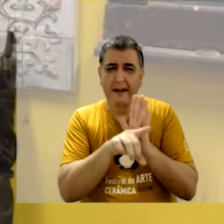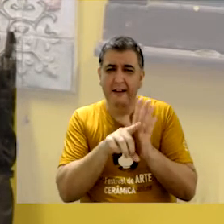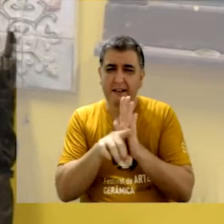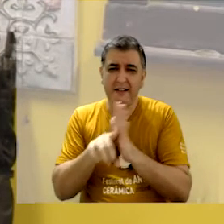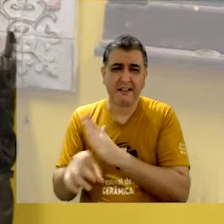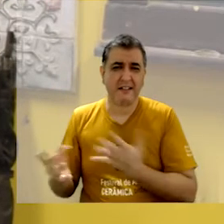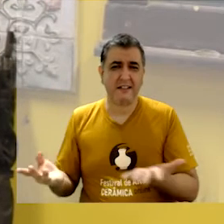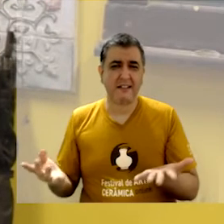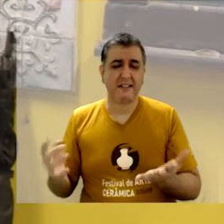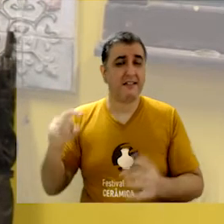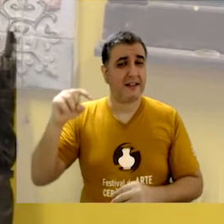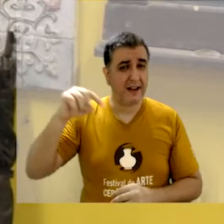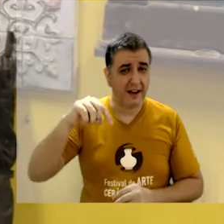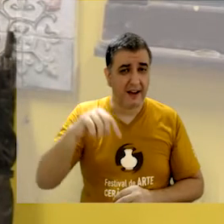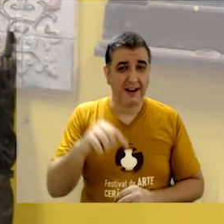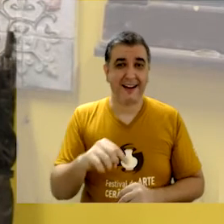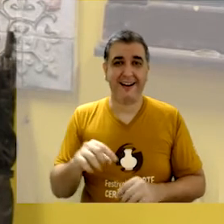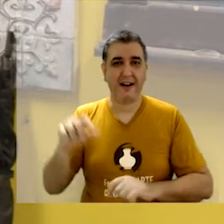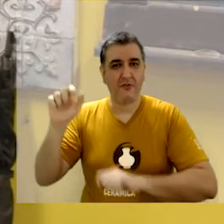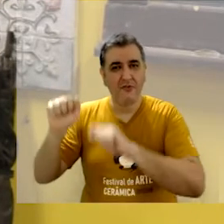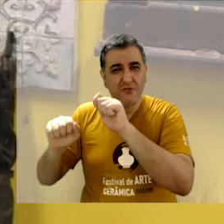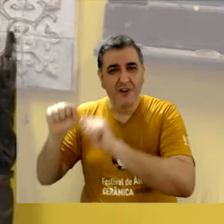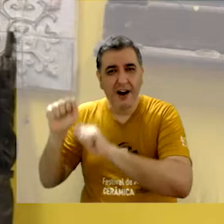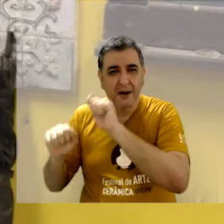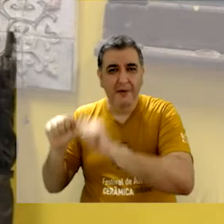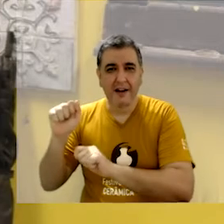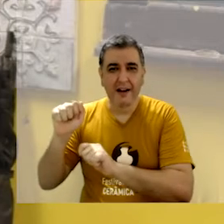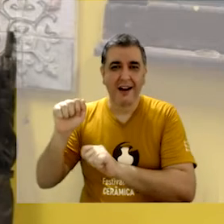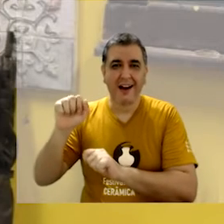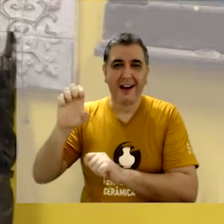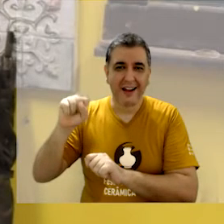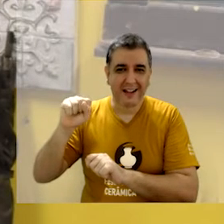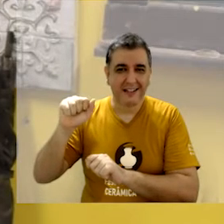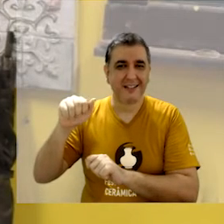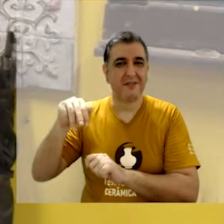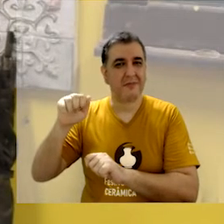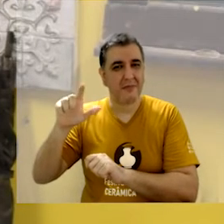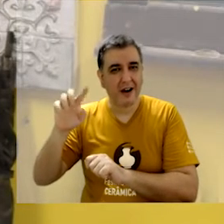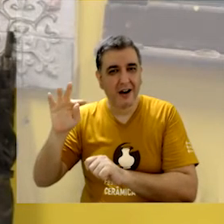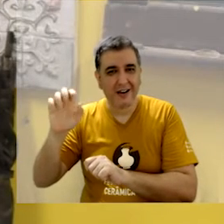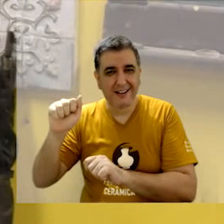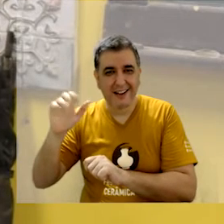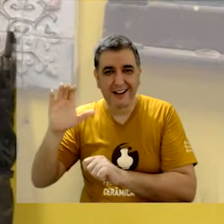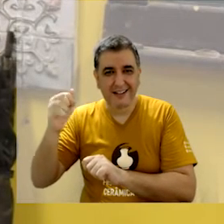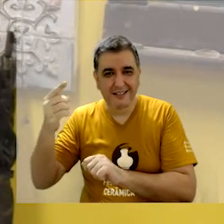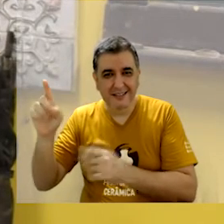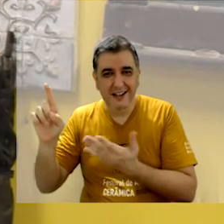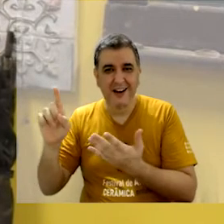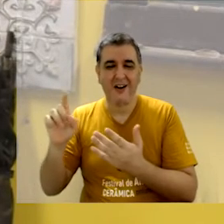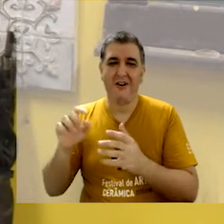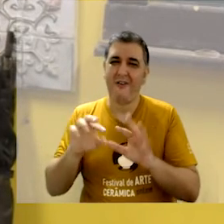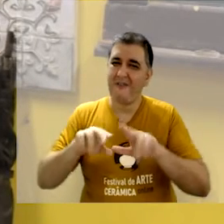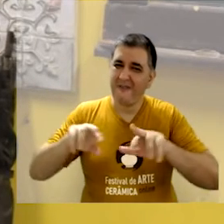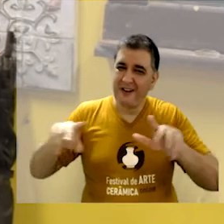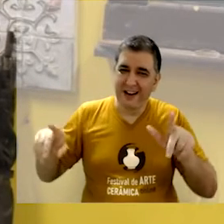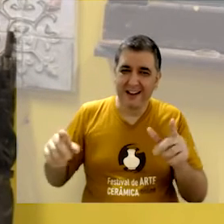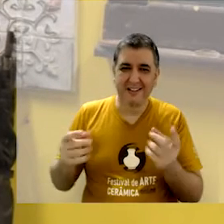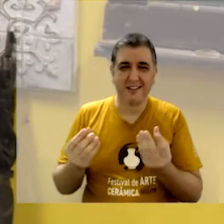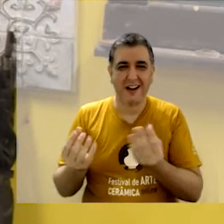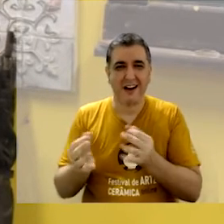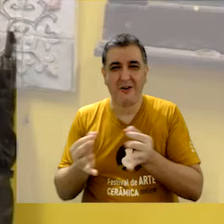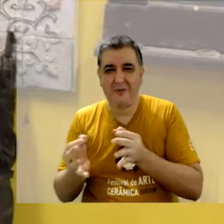de esmaltação na região. Se a gente tivesse uma indústria de louça sanitária, louça de cozinha esmaltada, já